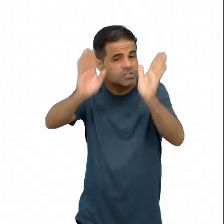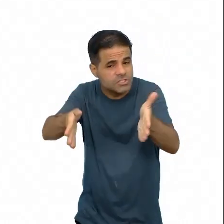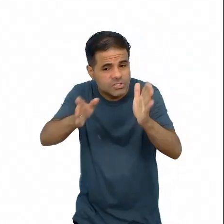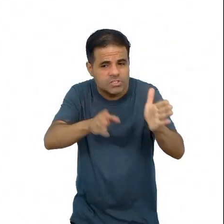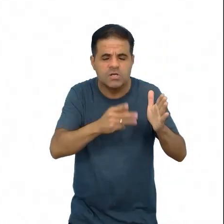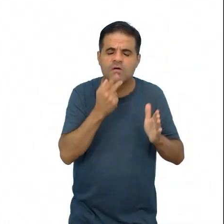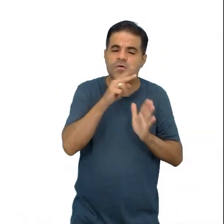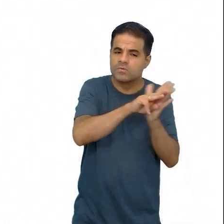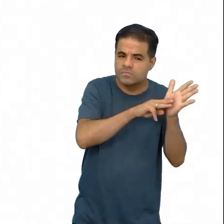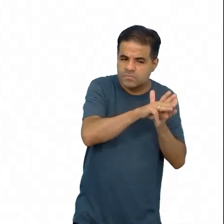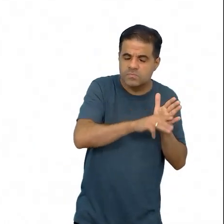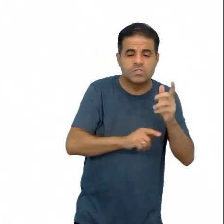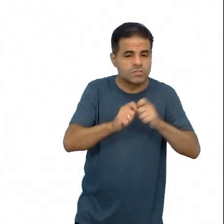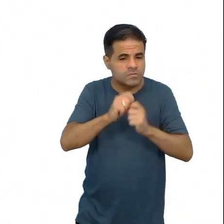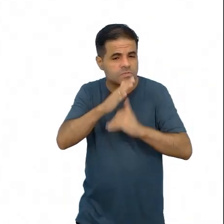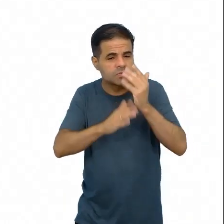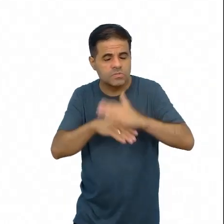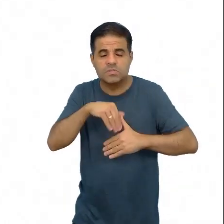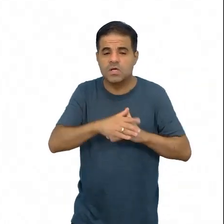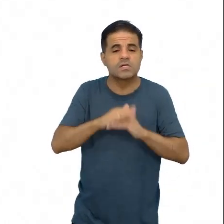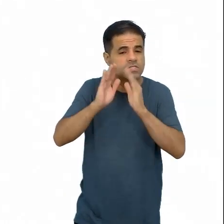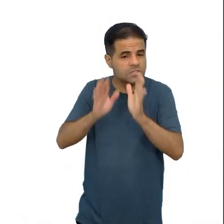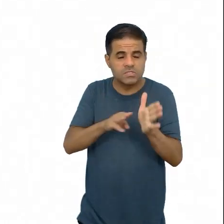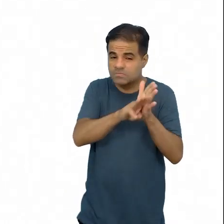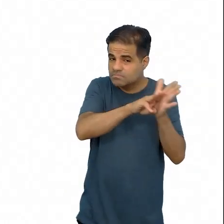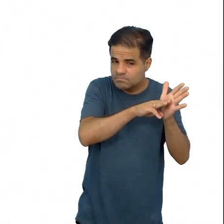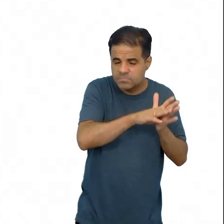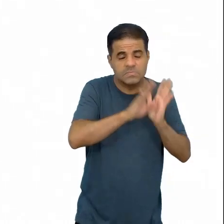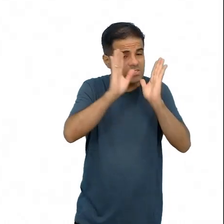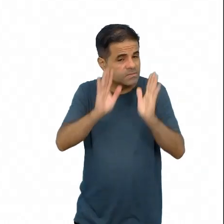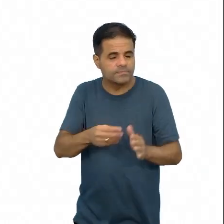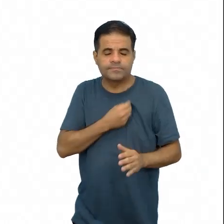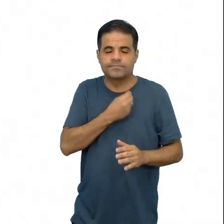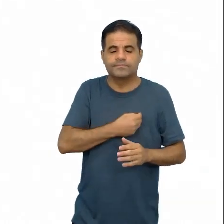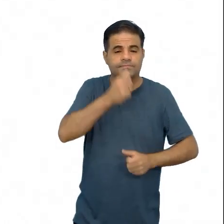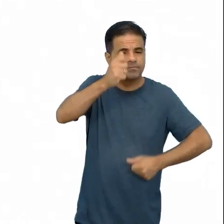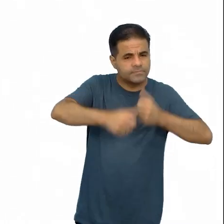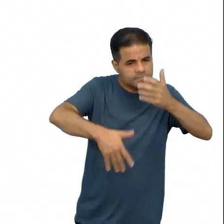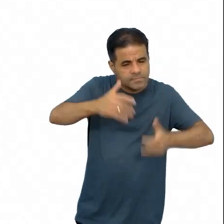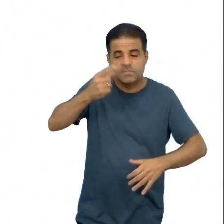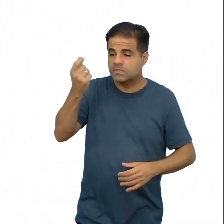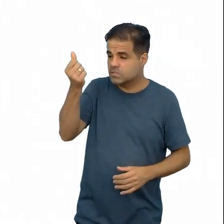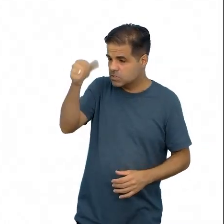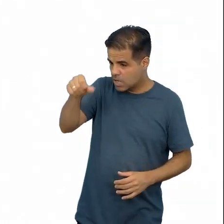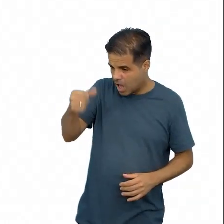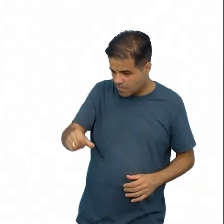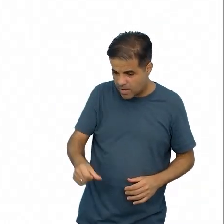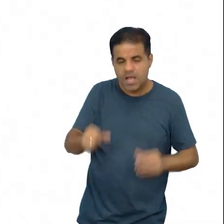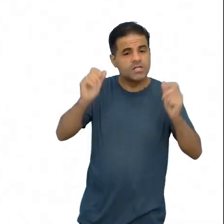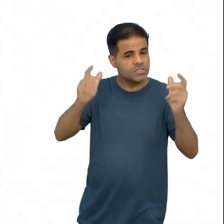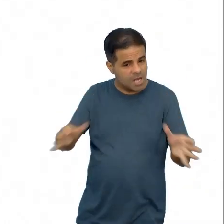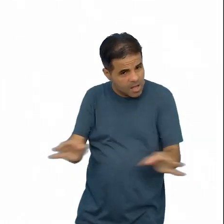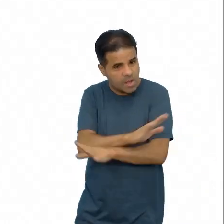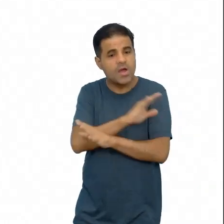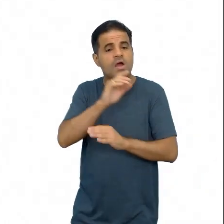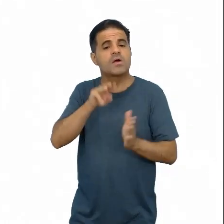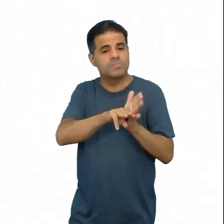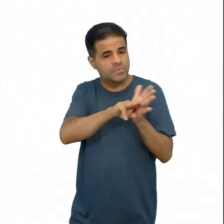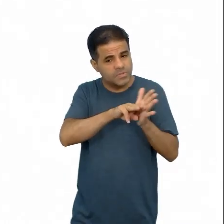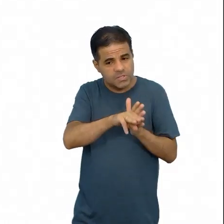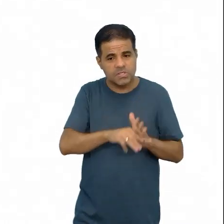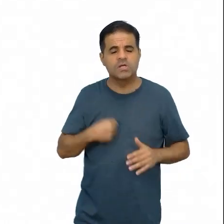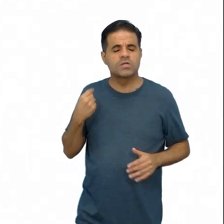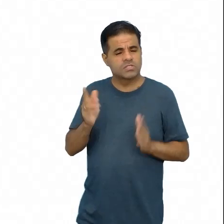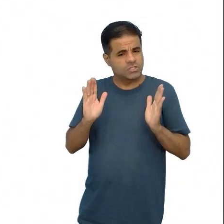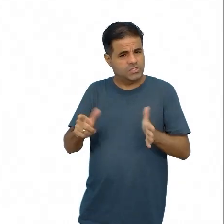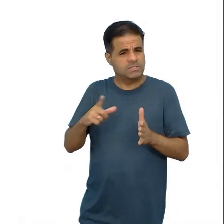Quando eu falo que eu vou realizar um brainstorm, é uma metodologia ativa. Quando eu falo que eu vou avaliar por rúbrica, já é uma metodologia ativa. Então, nós